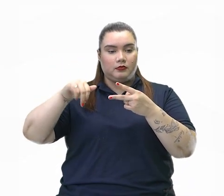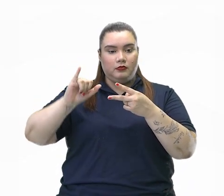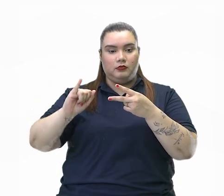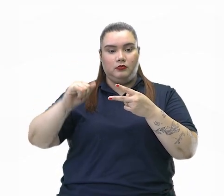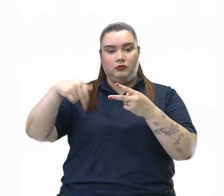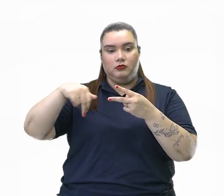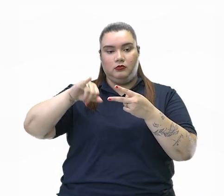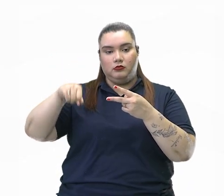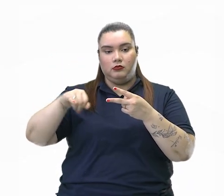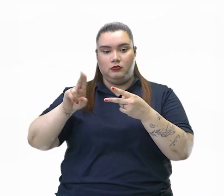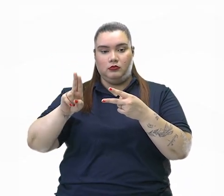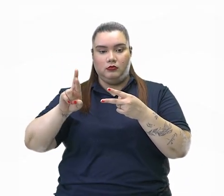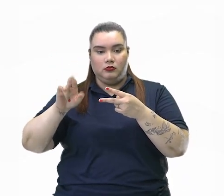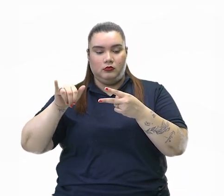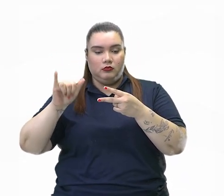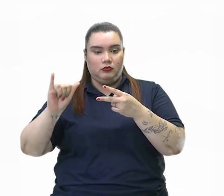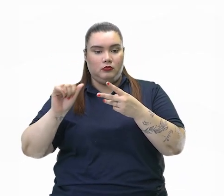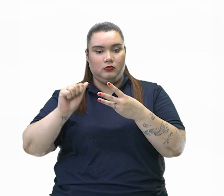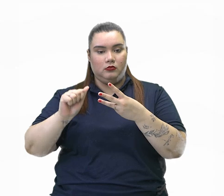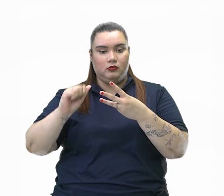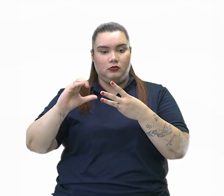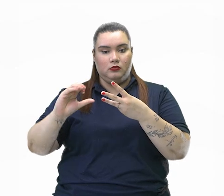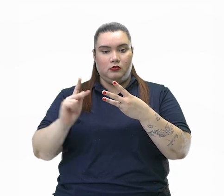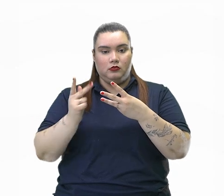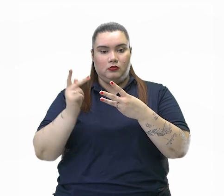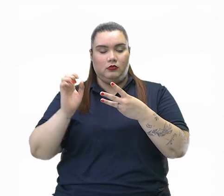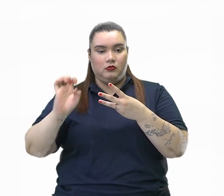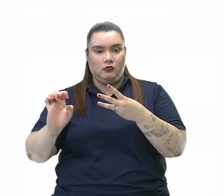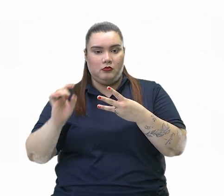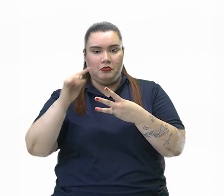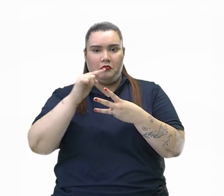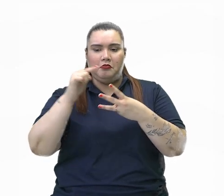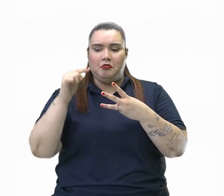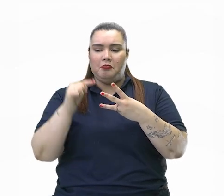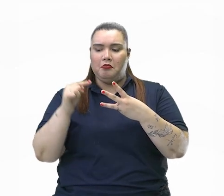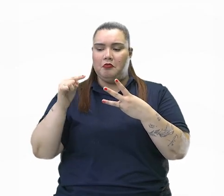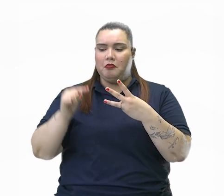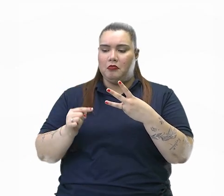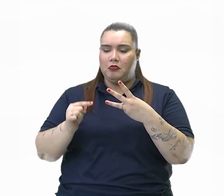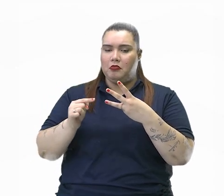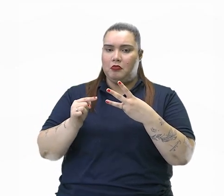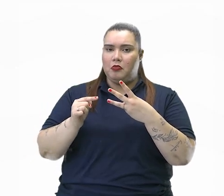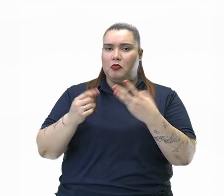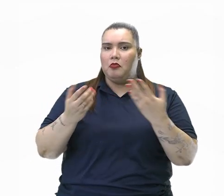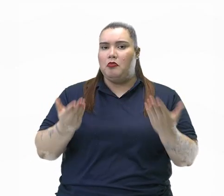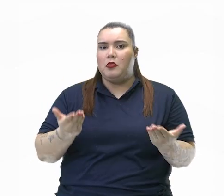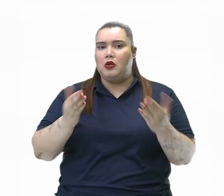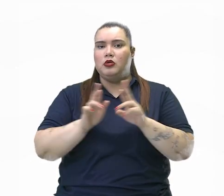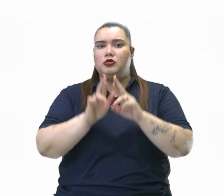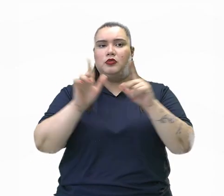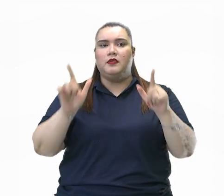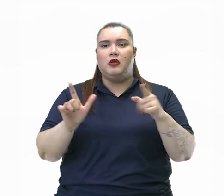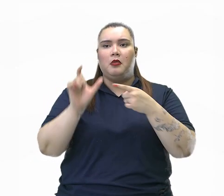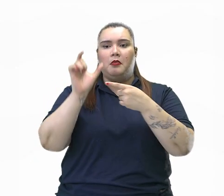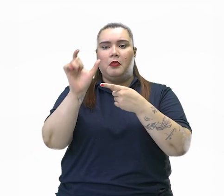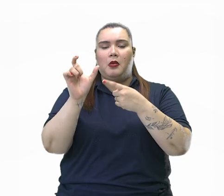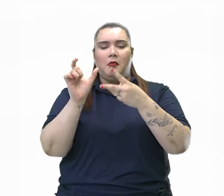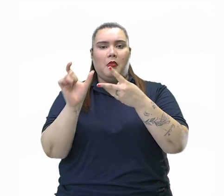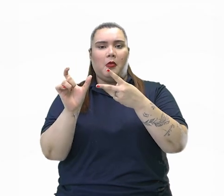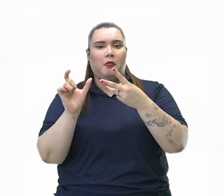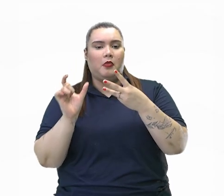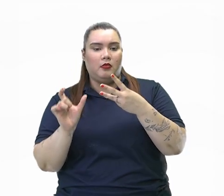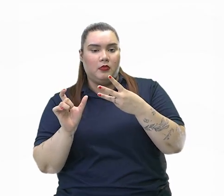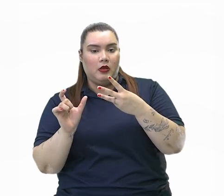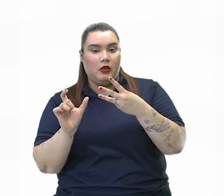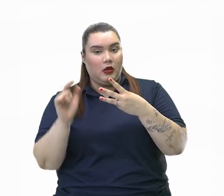and ache. Né? Então, até um ponto de interrogação. Qual é a diferença, de fato, entre uma e outra? Essas 3